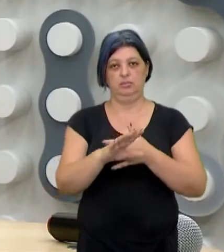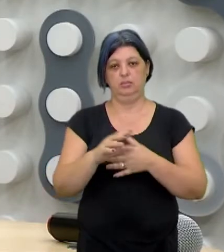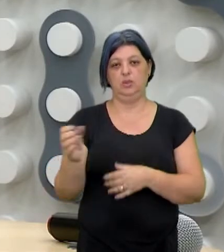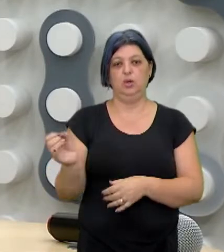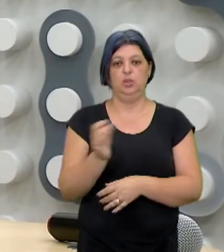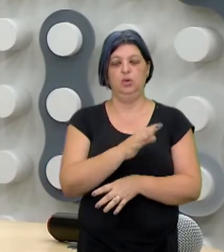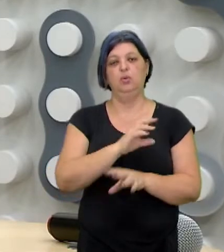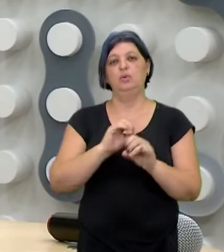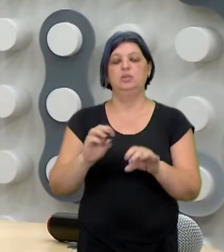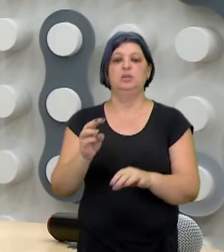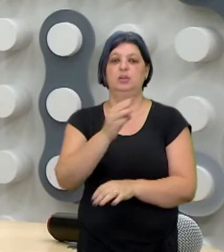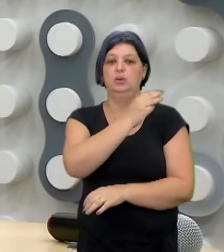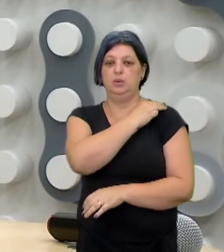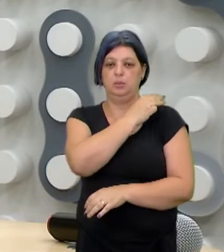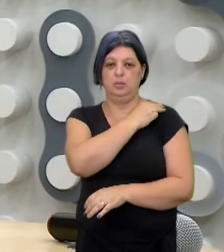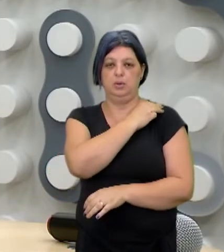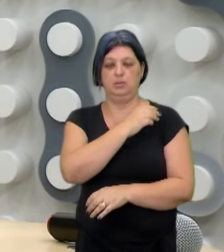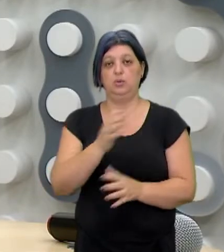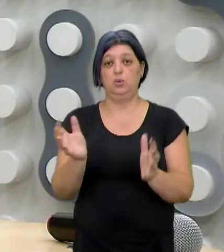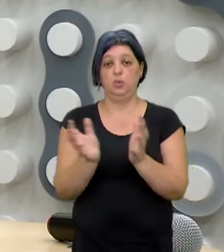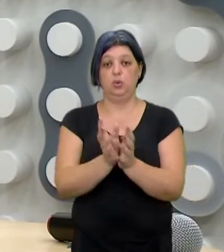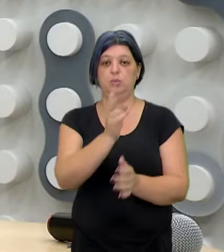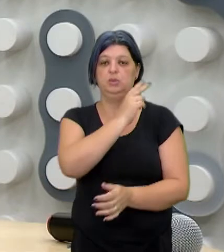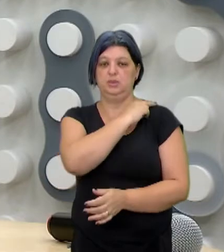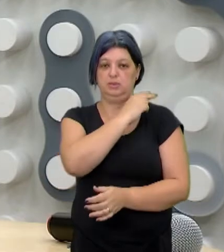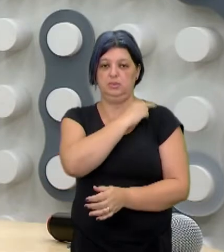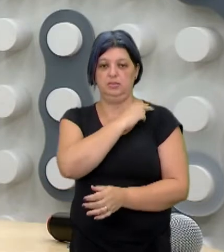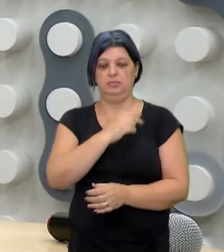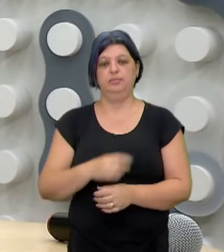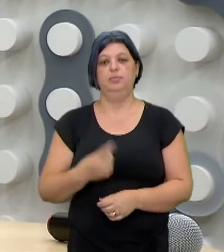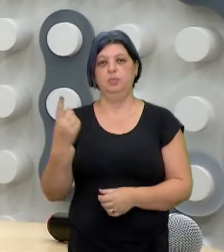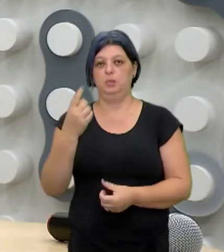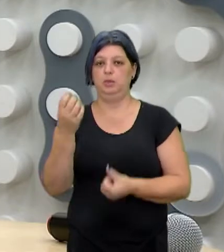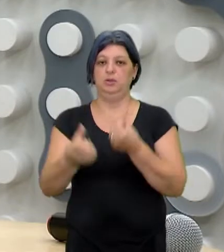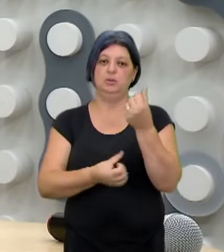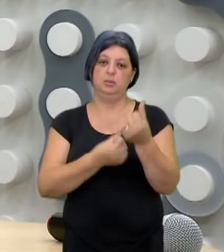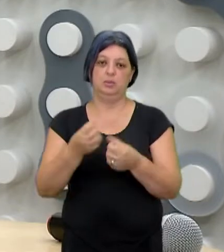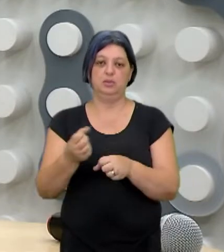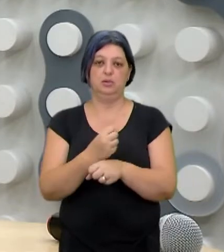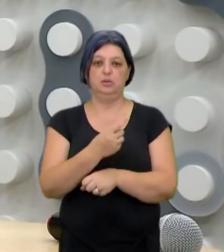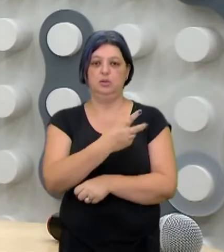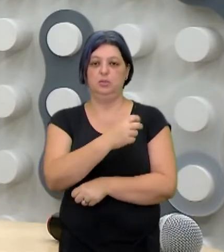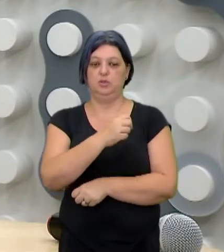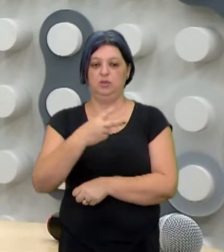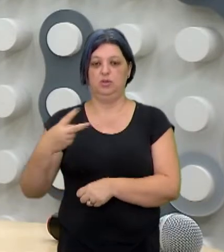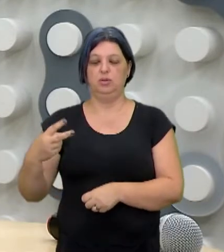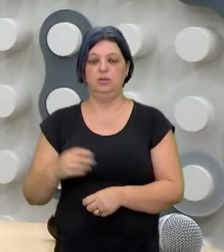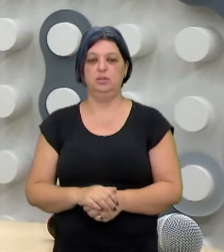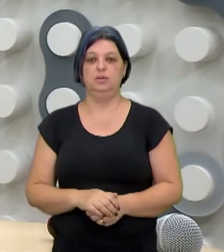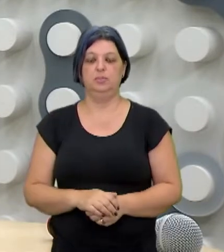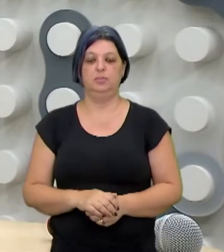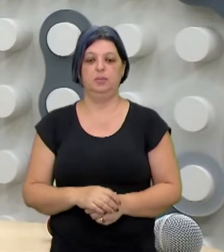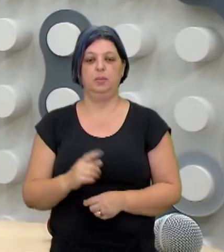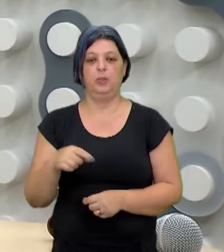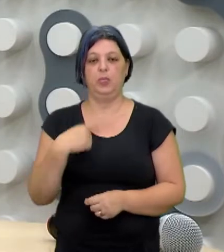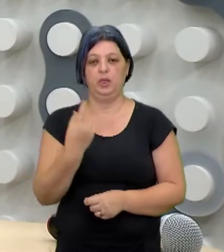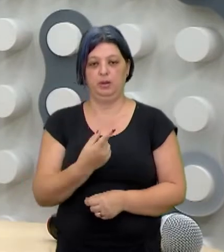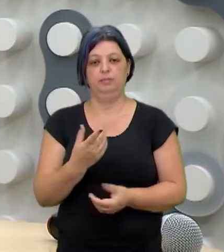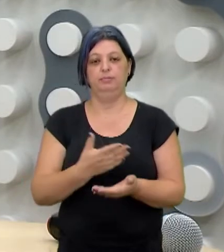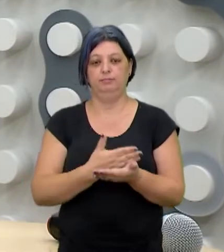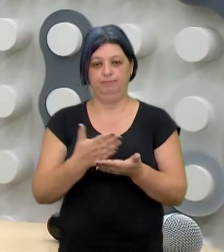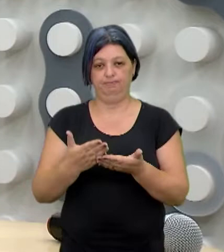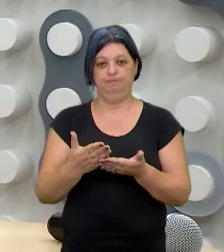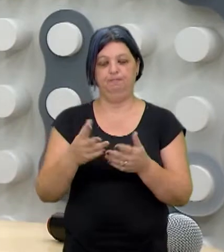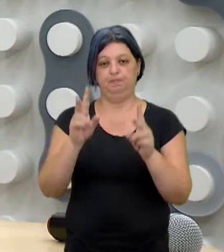ensino médio aí para a segunda série, aqui no primeiro semestre de 2022. Nós vamos iniciar aí um novo